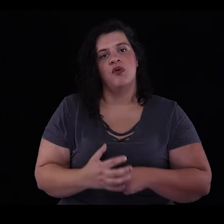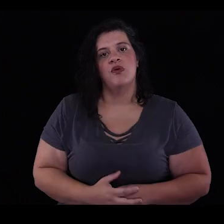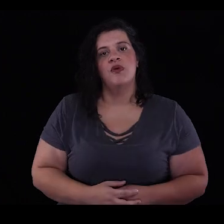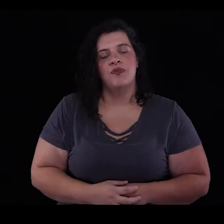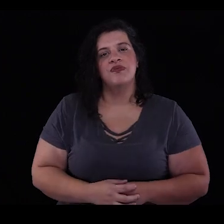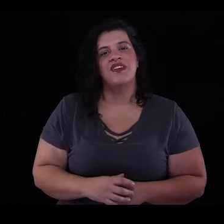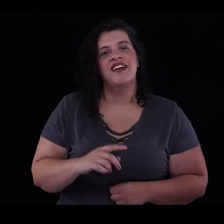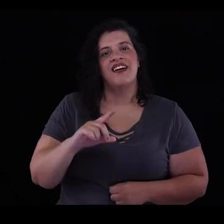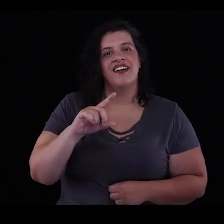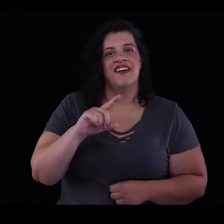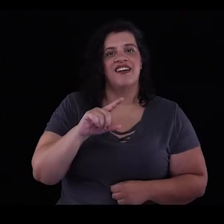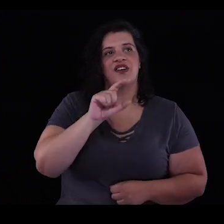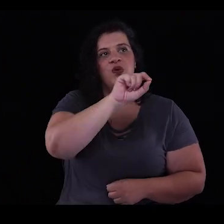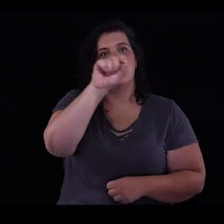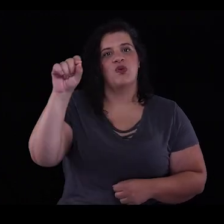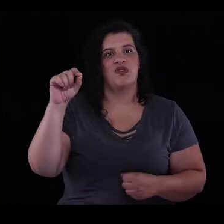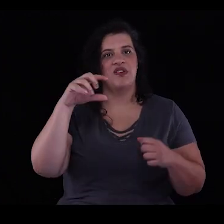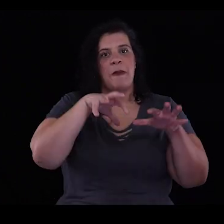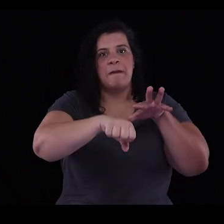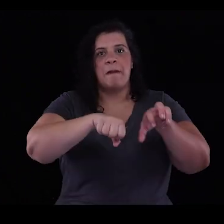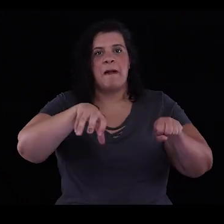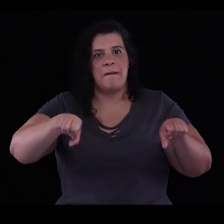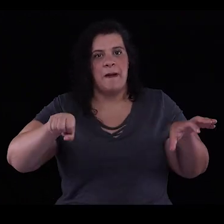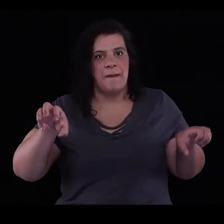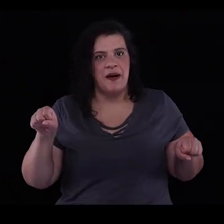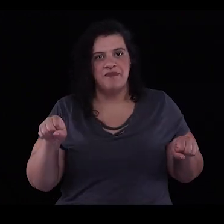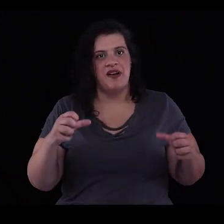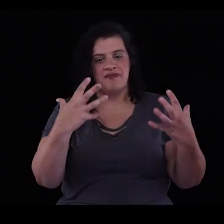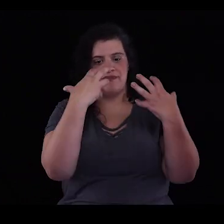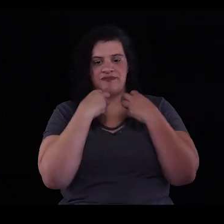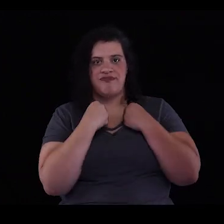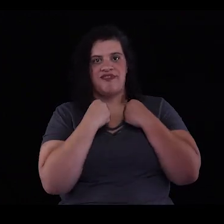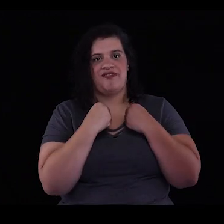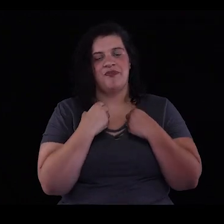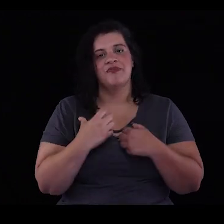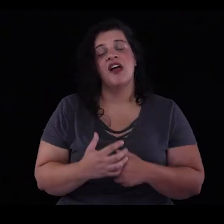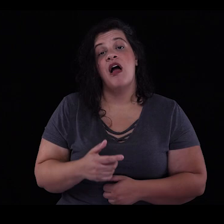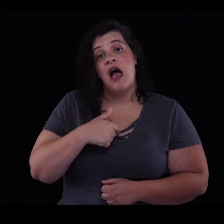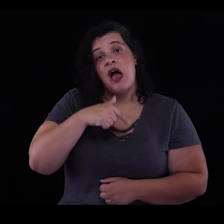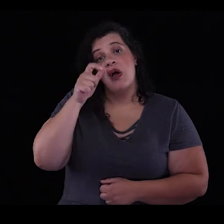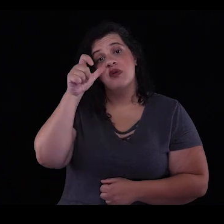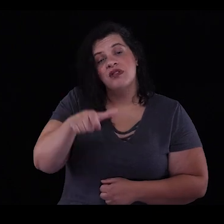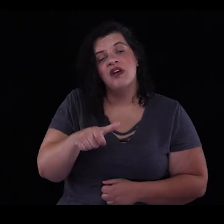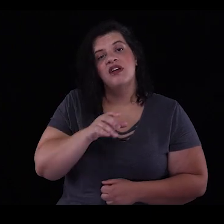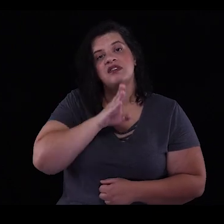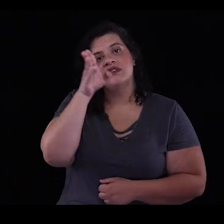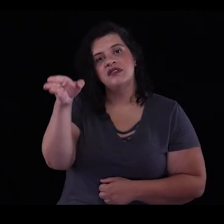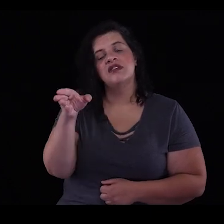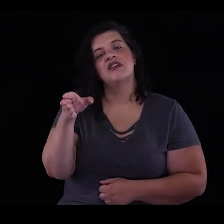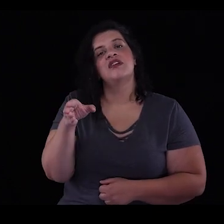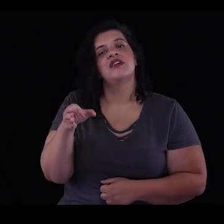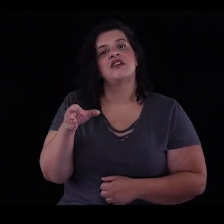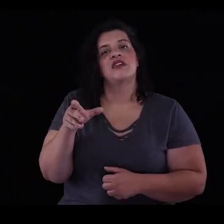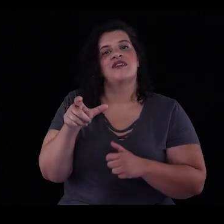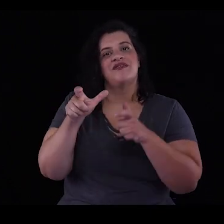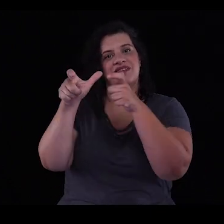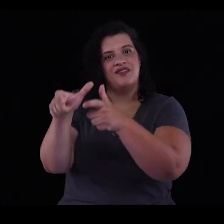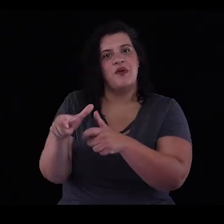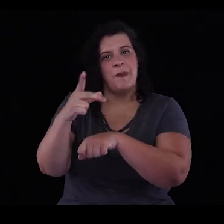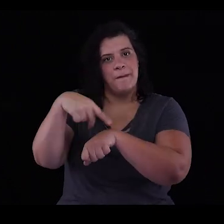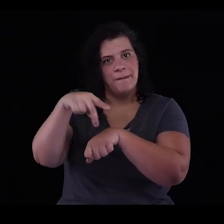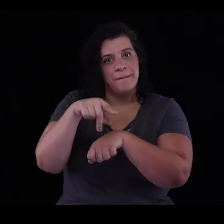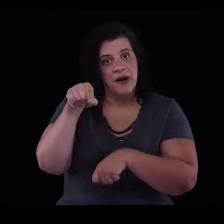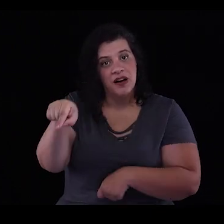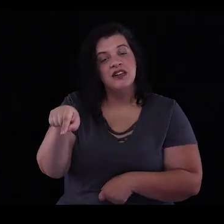das ex-metrópoles ou ex-capitais imperiais. Então, eu fiquei interessada em fazer intercâmbio num lugar em que